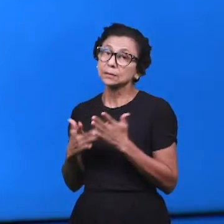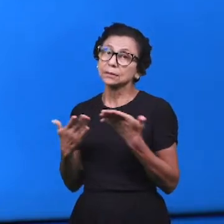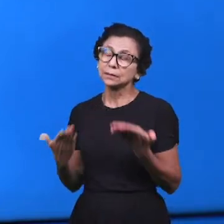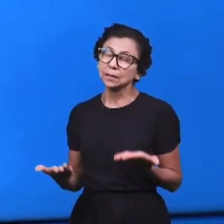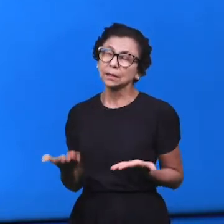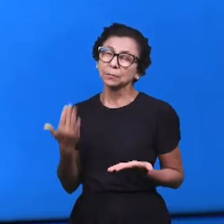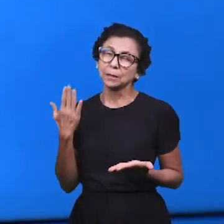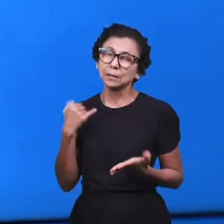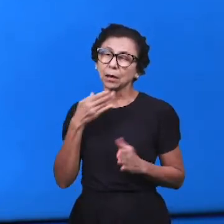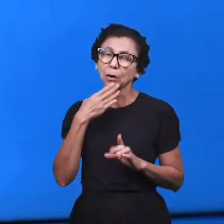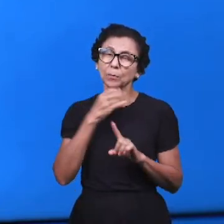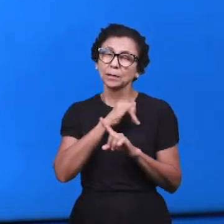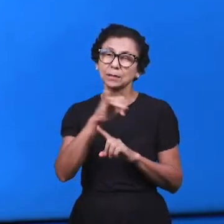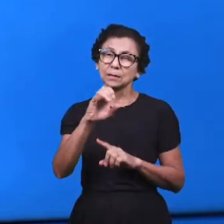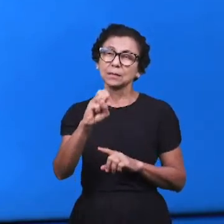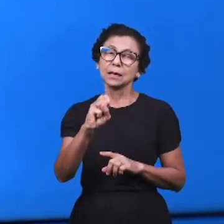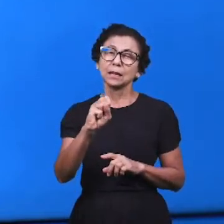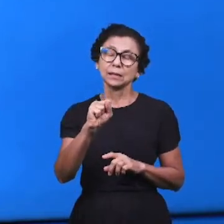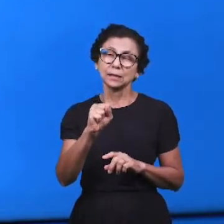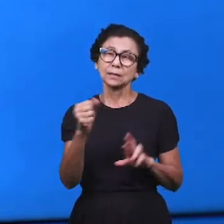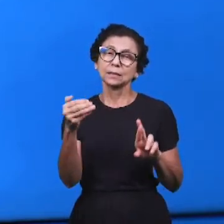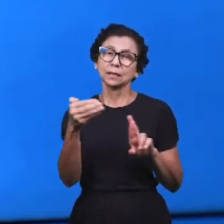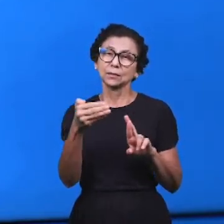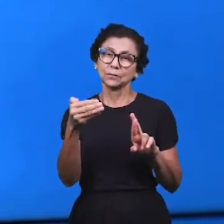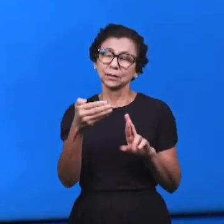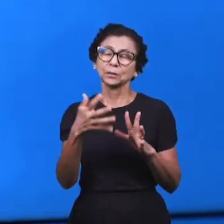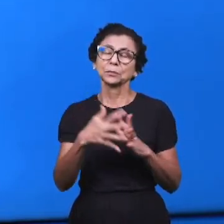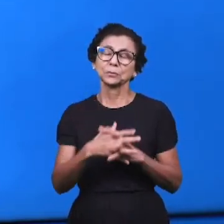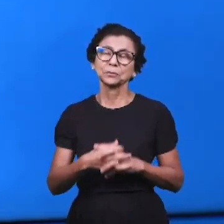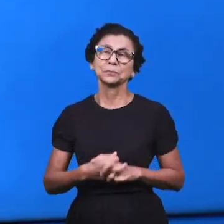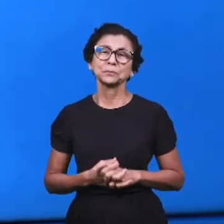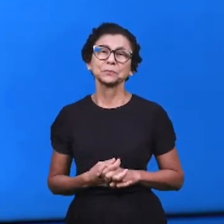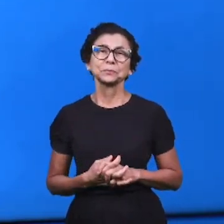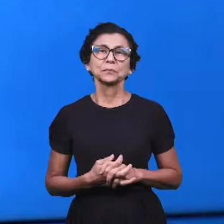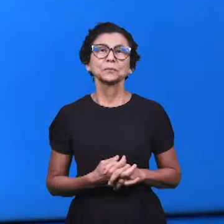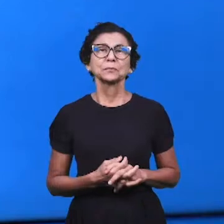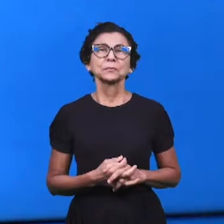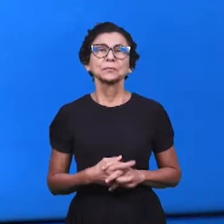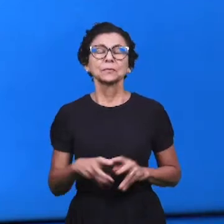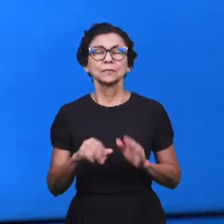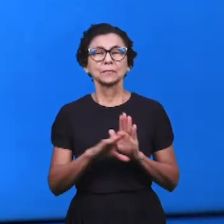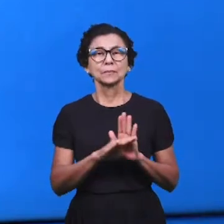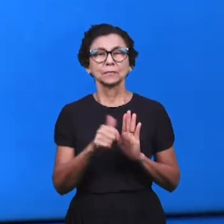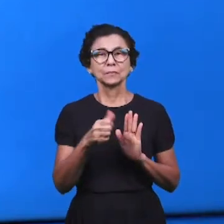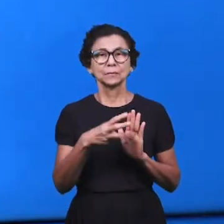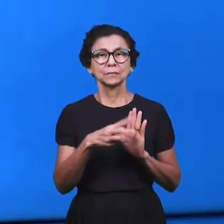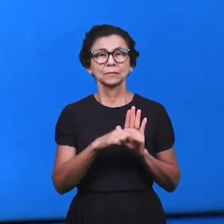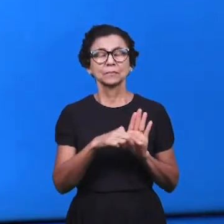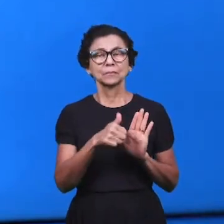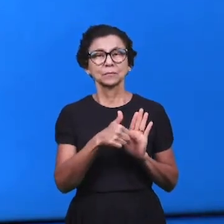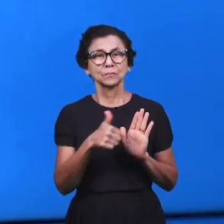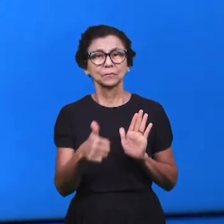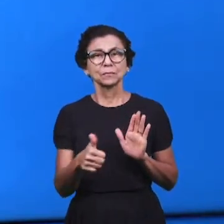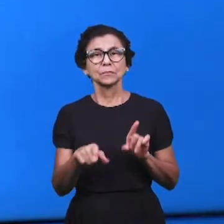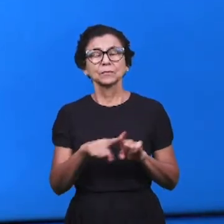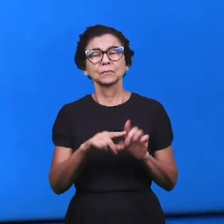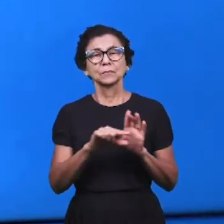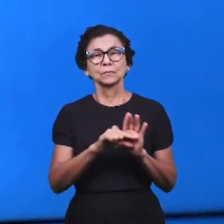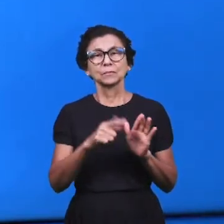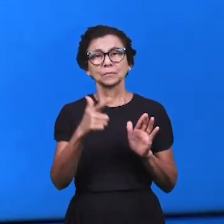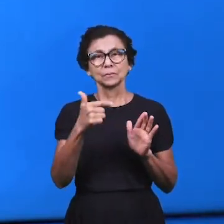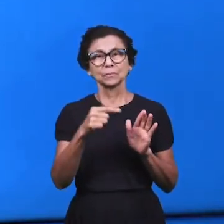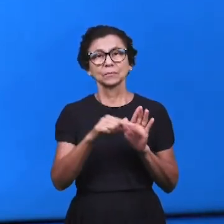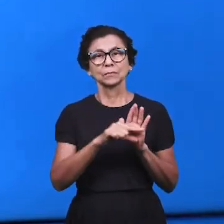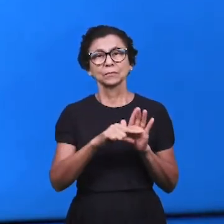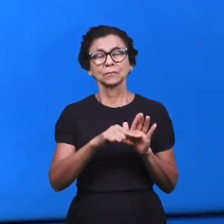Isaías, conforme muito bem colocado ali no capítulo 13, verso 11, também o verso 12 e o verso 13. Mas